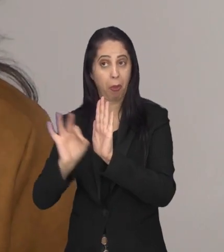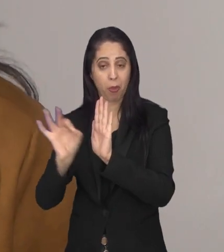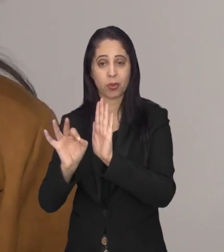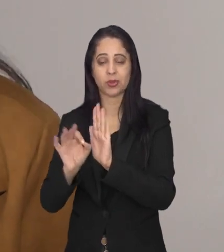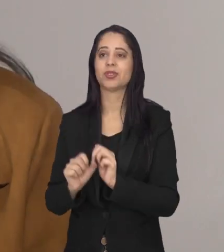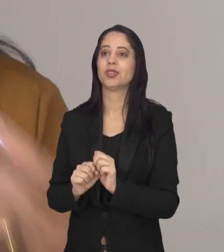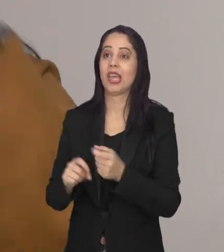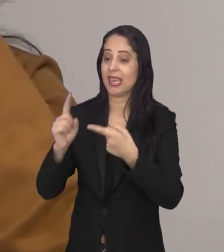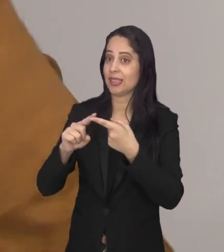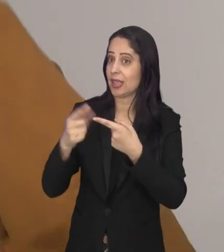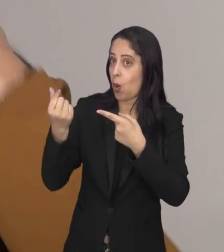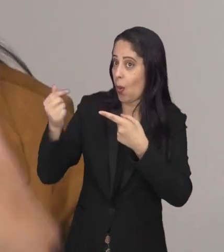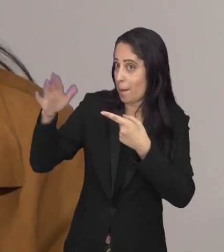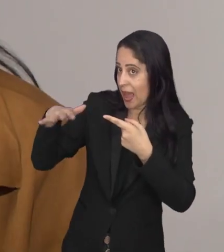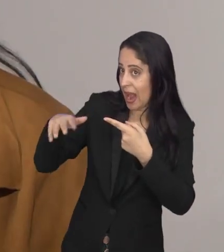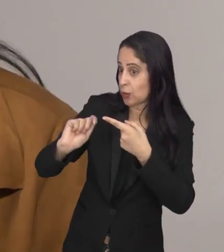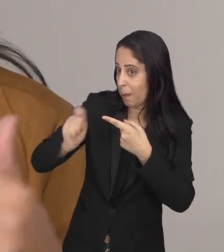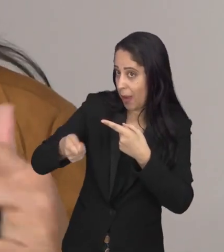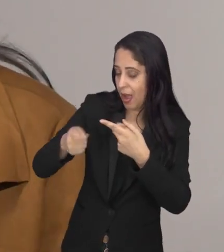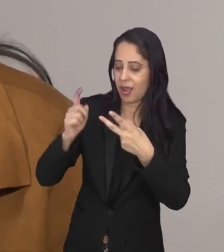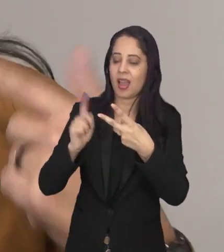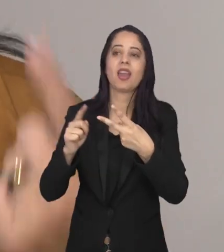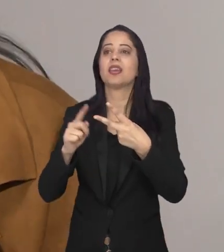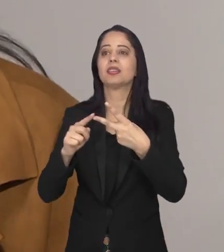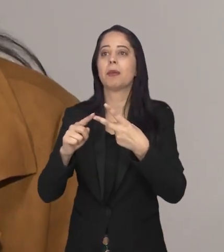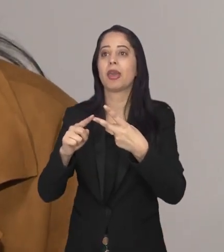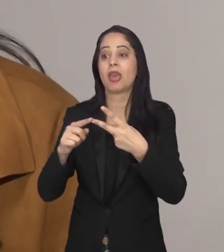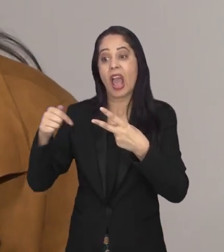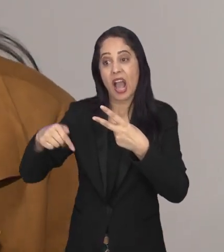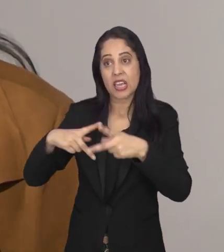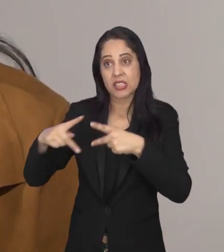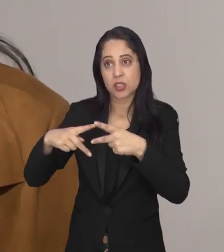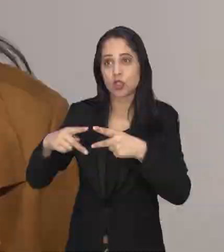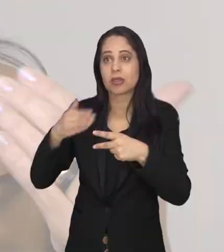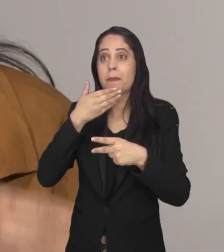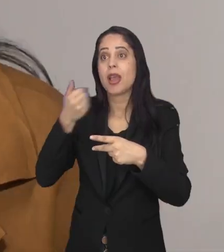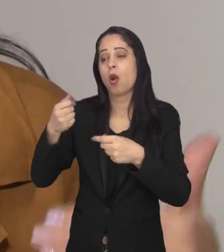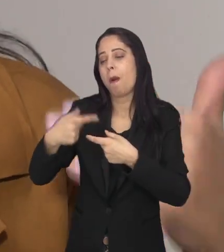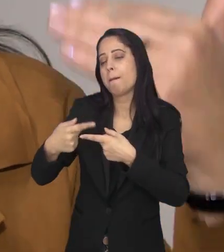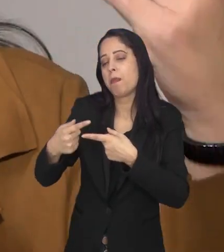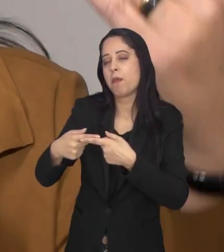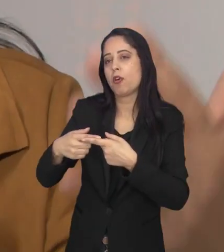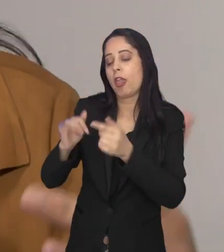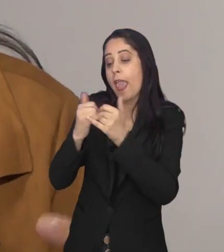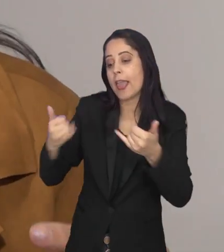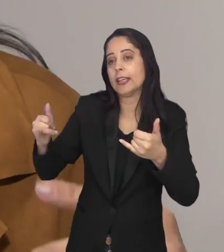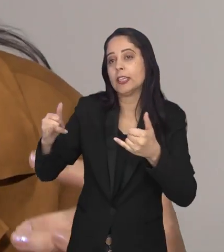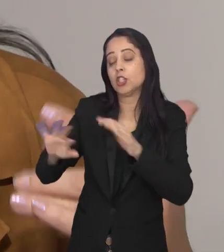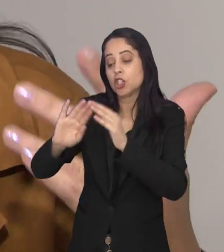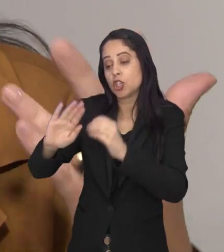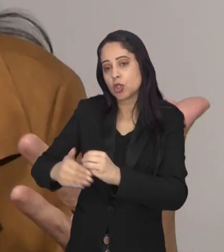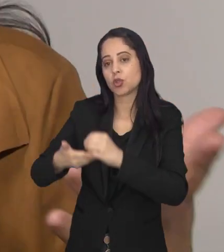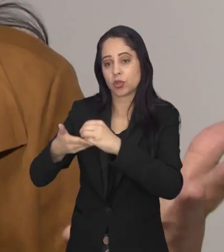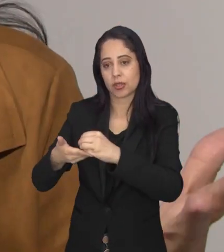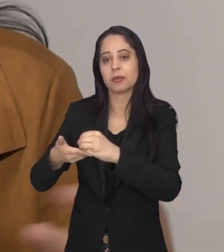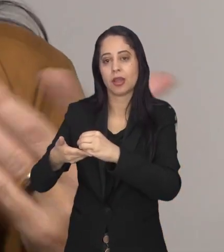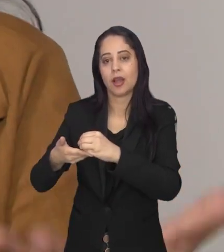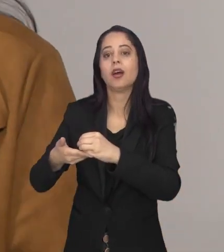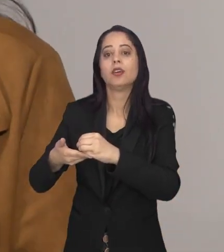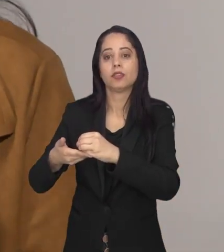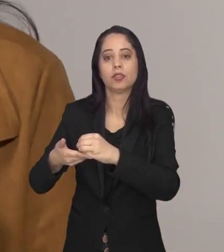veio pensando nas comunidades, nas pessoas de baixa renda, o quanto elas podem ganhar com isso também, né? Tendo uma